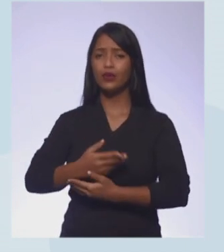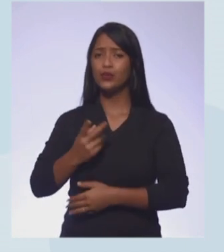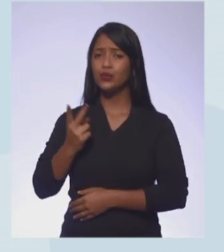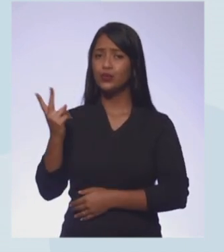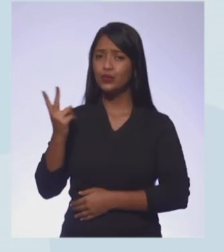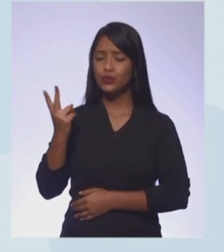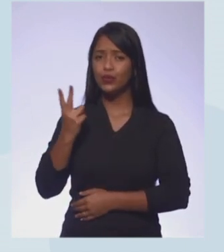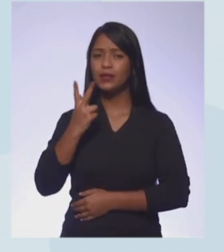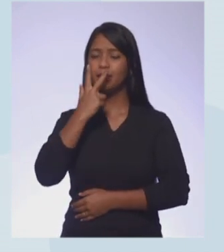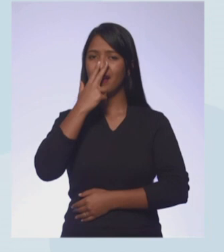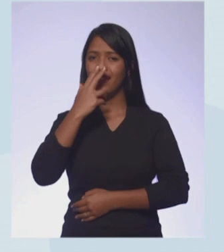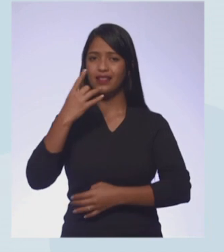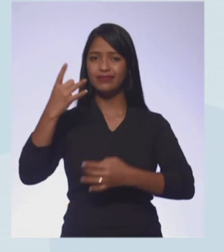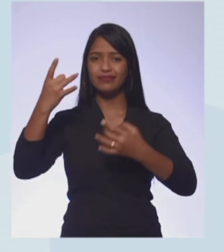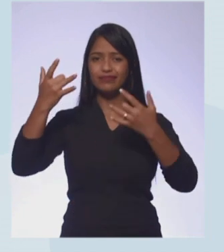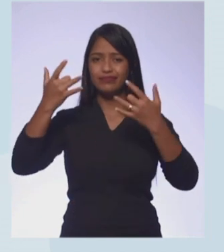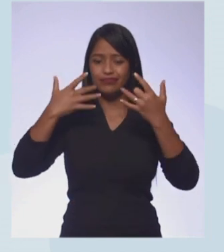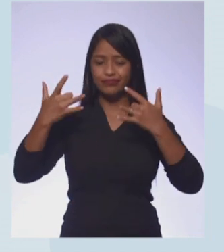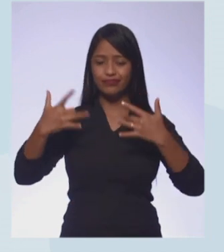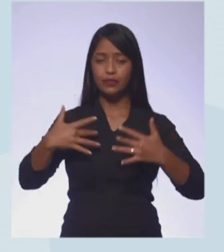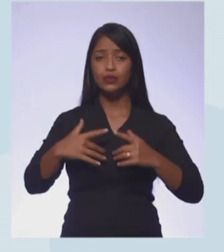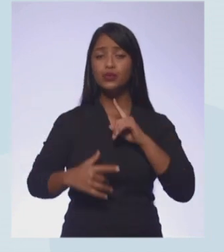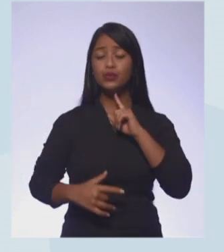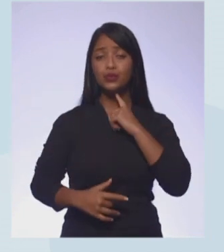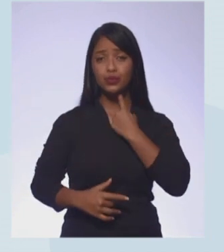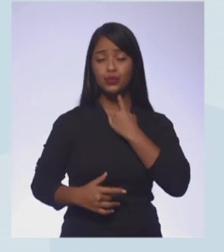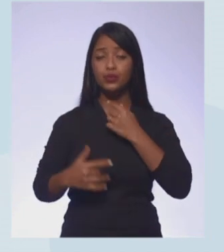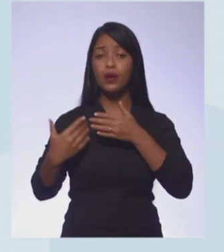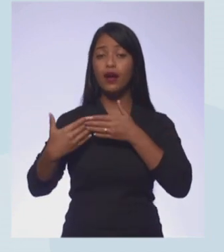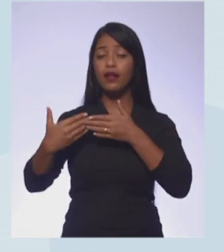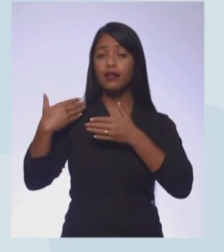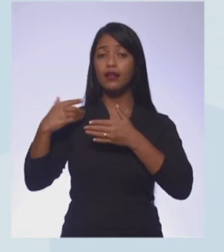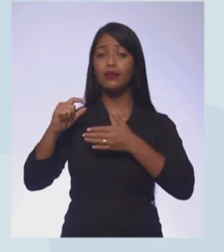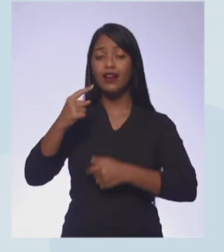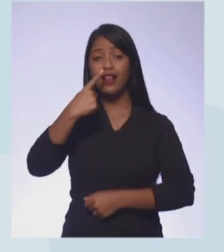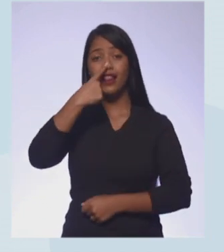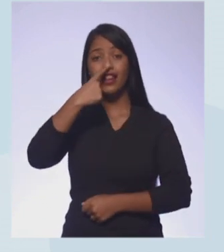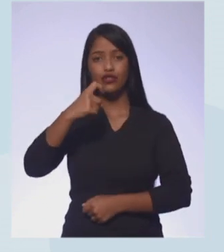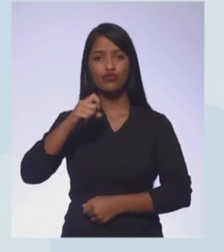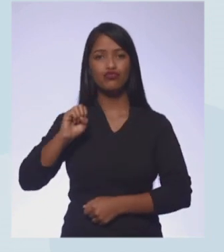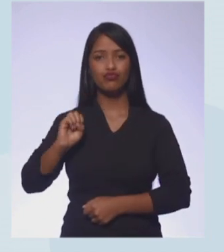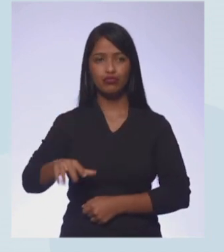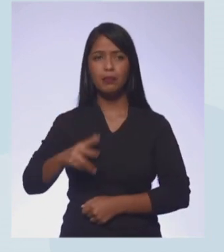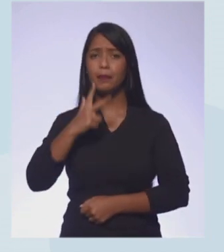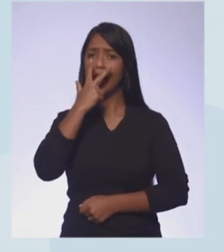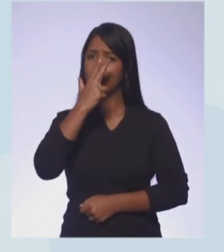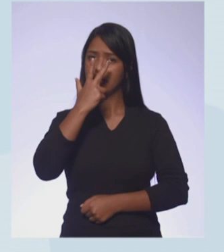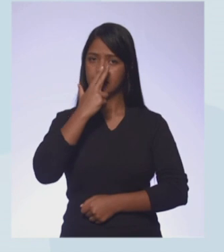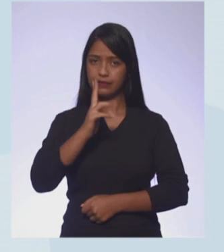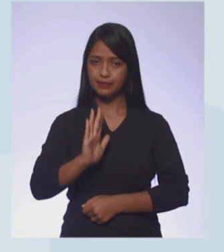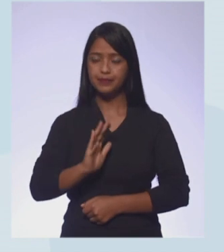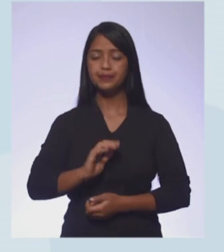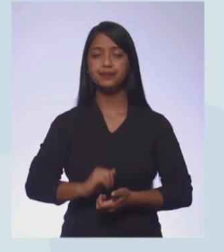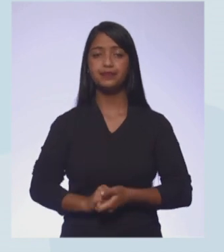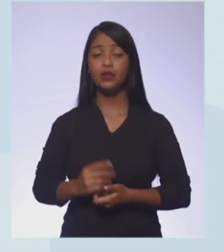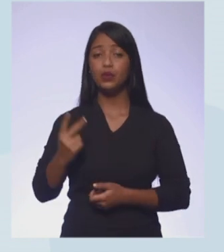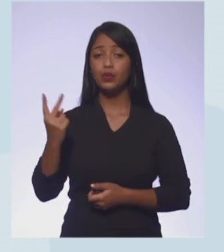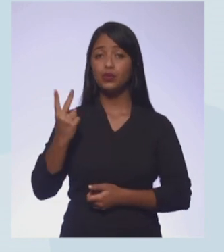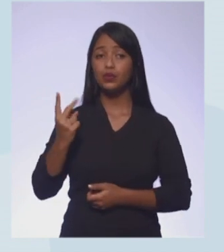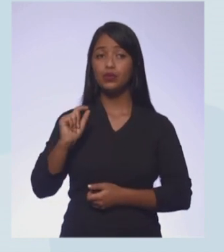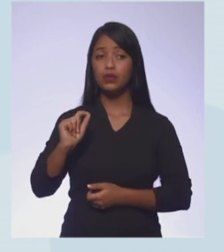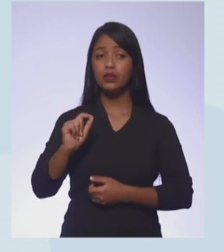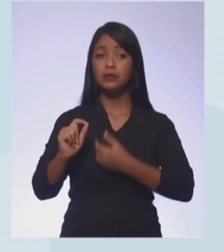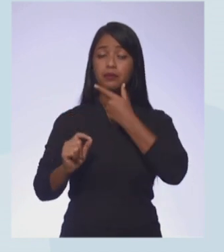reparar. E tem um lixo atrás, alguma coisa atrás que não está focando muito, mas parece um lixo que tem atrás. Mas os 2, o menininho está